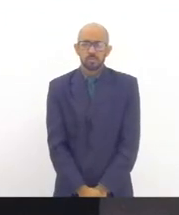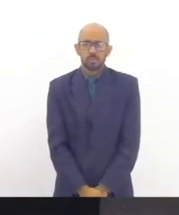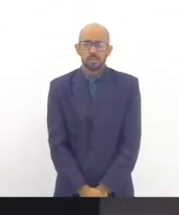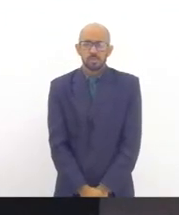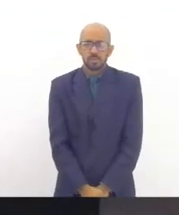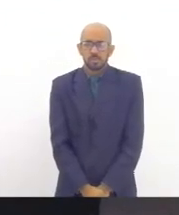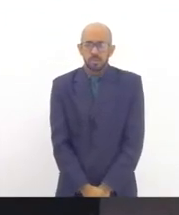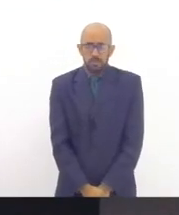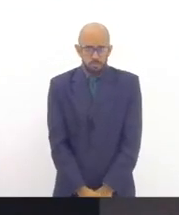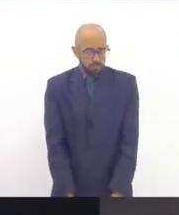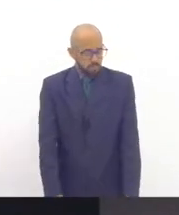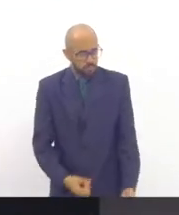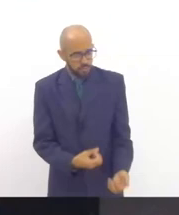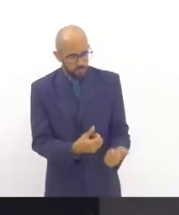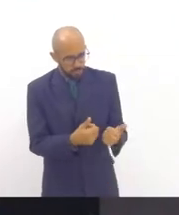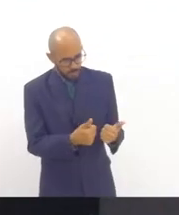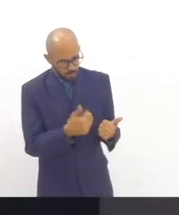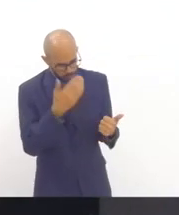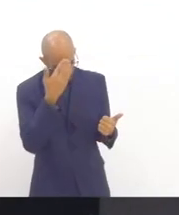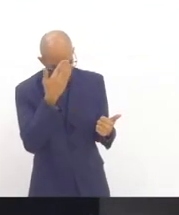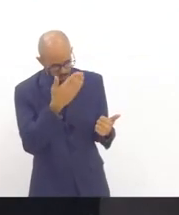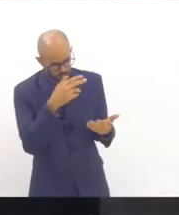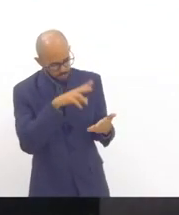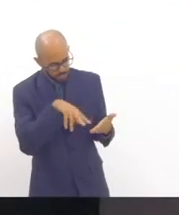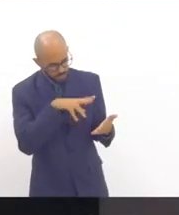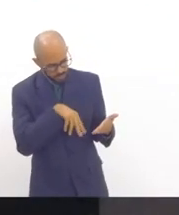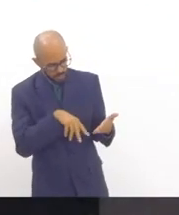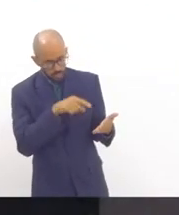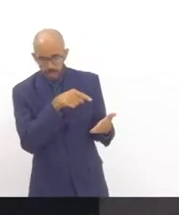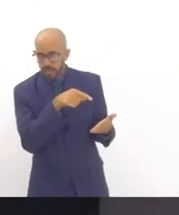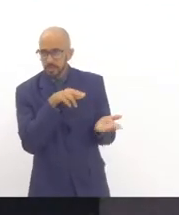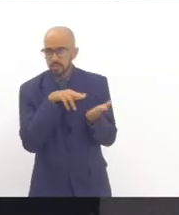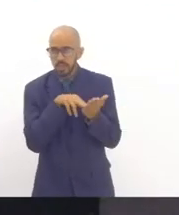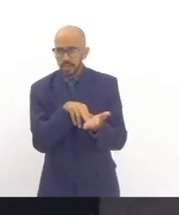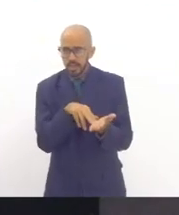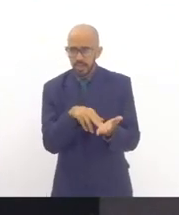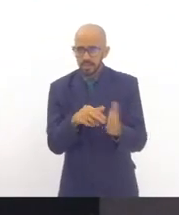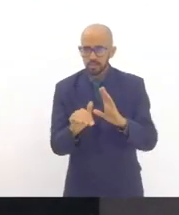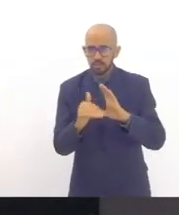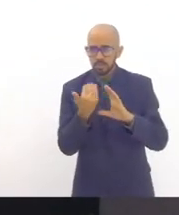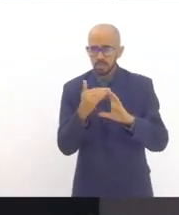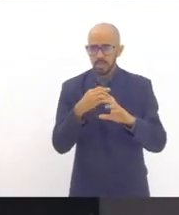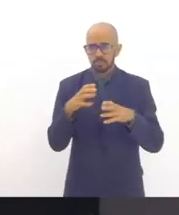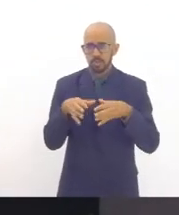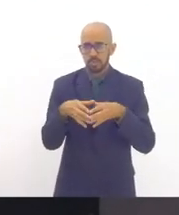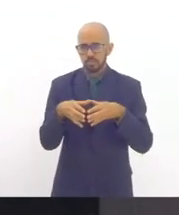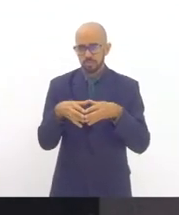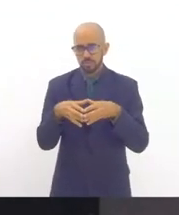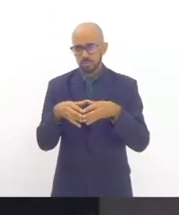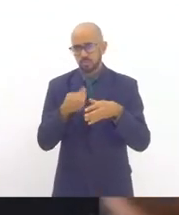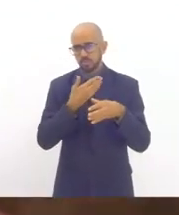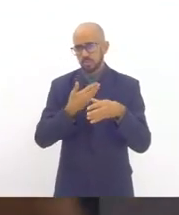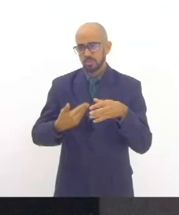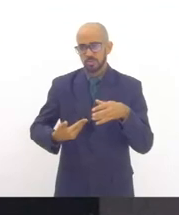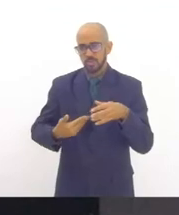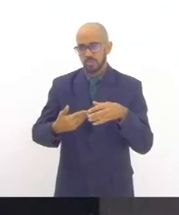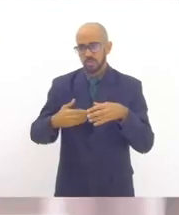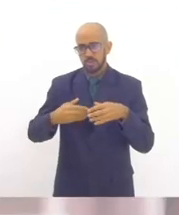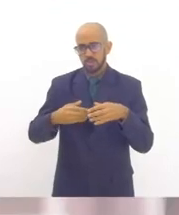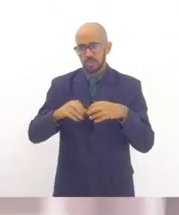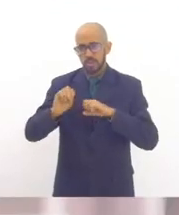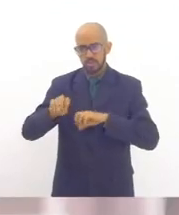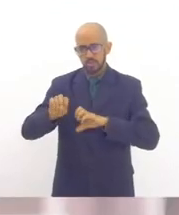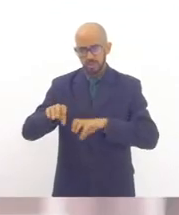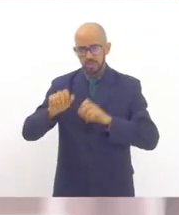Muito bem, obrigado pela leitura. Essa foi a carta que nos foi encaminhada na Comissão de Educação e que motivou